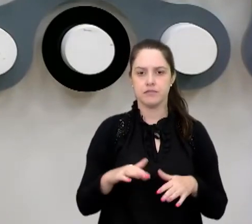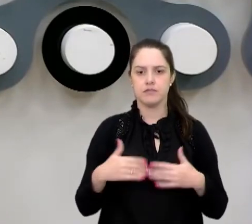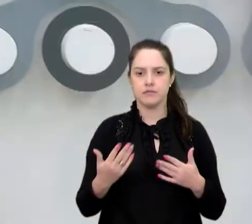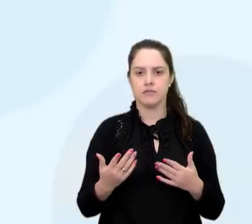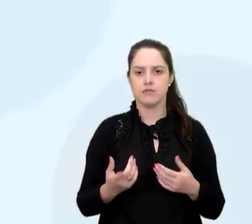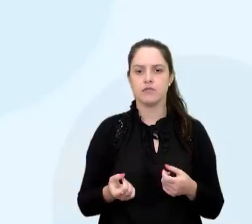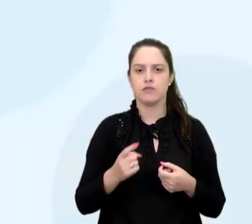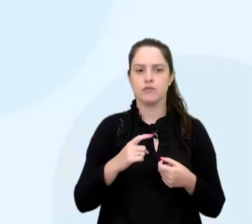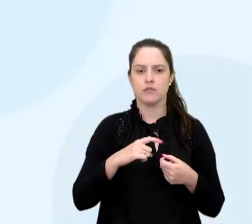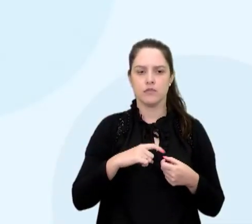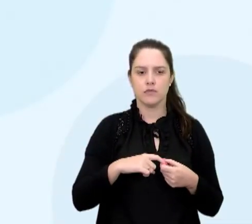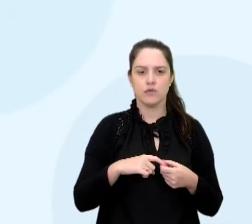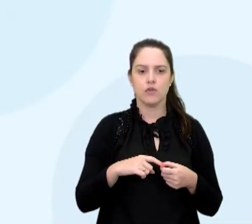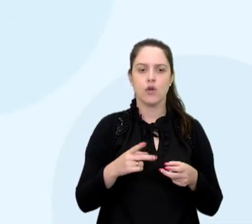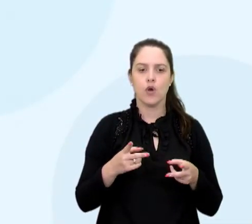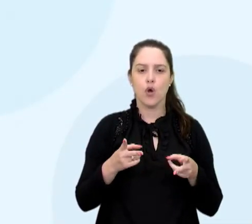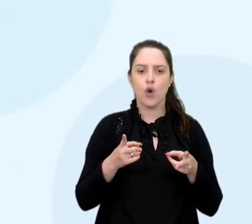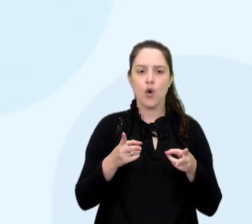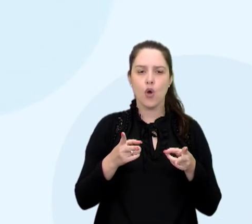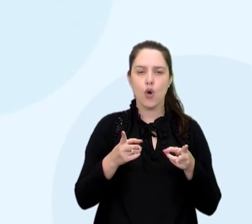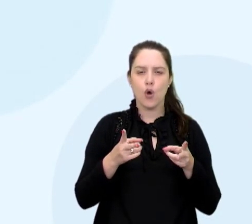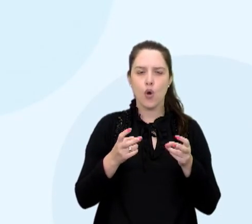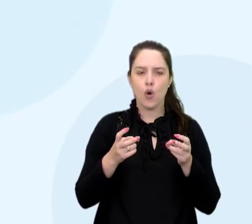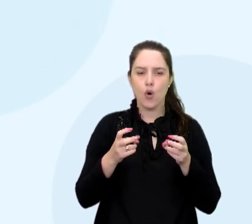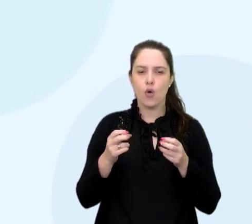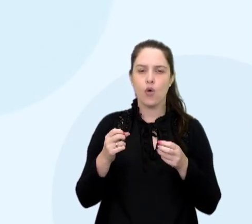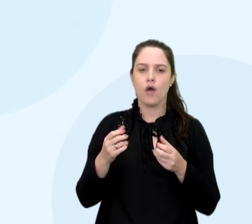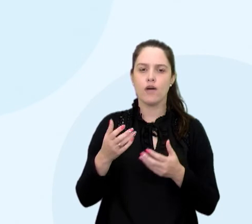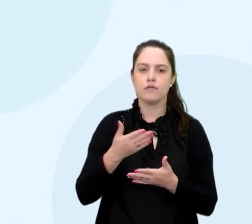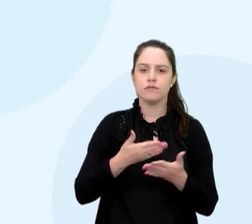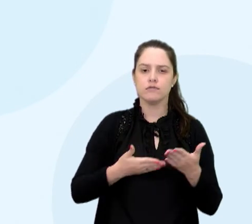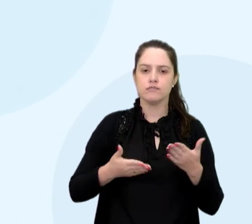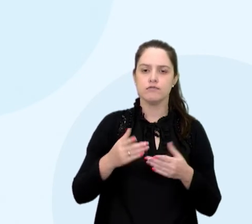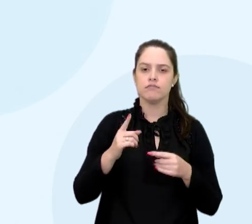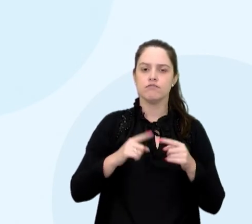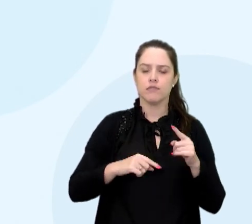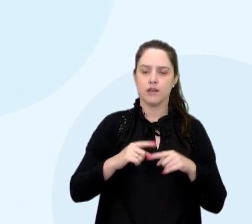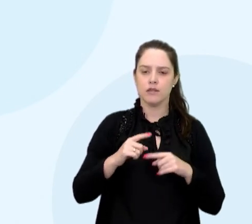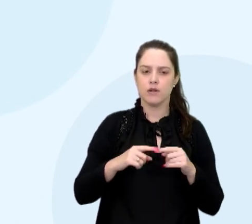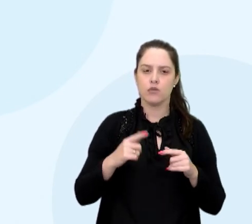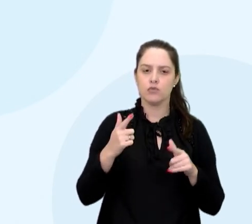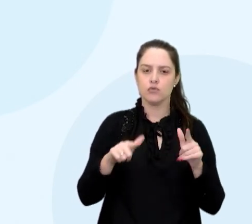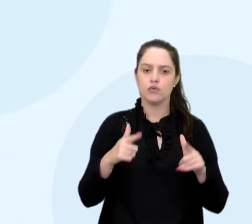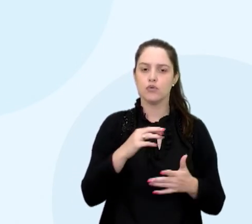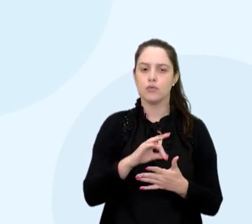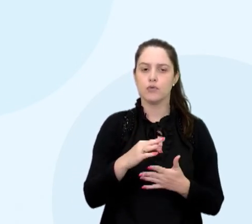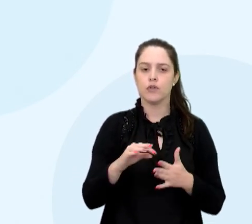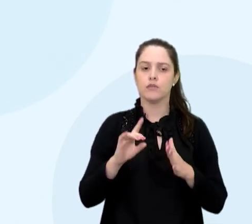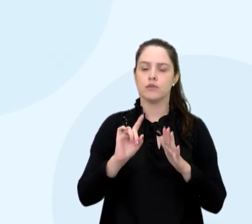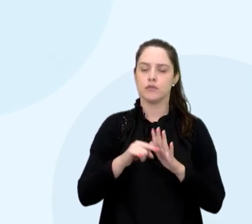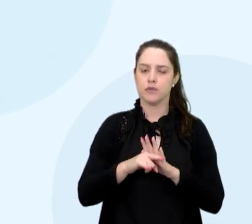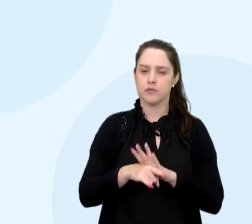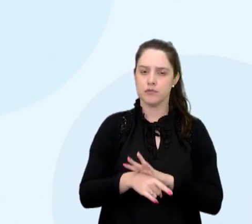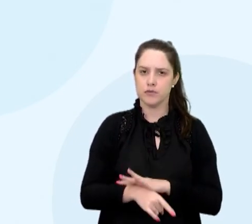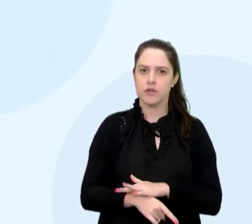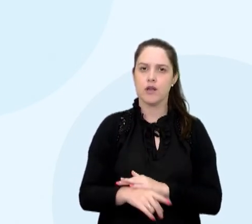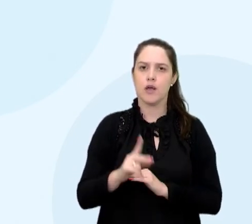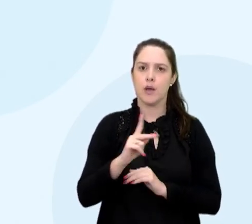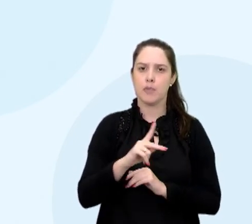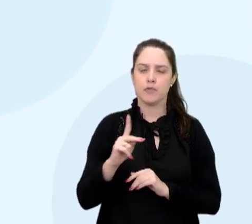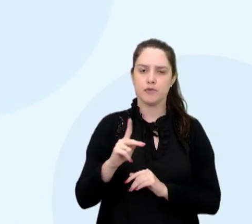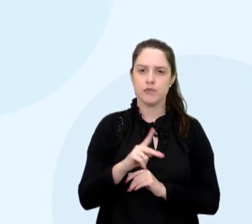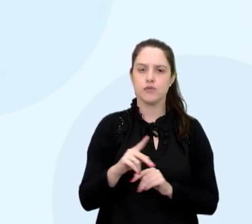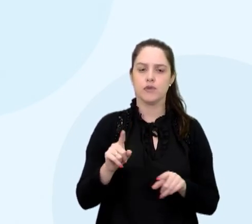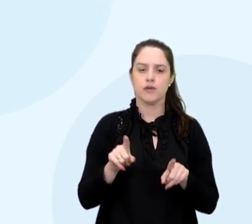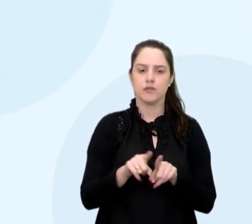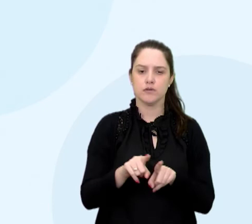eles. Observar a integração desse material com os outros componentes, como a gente falou agora, tem relação com o componente da professora Mara, tem